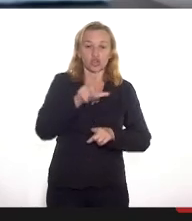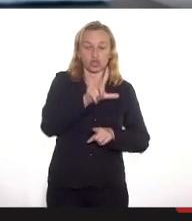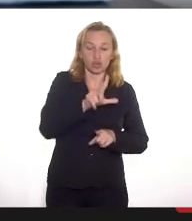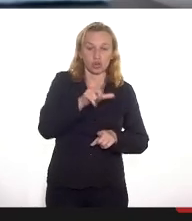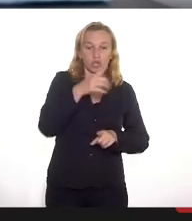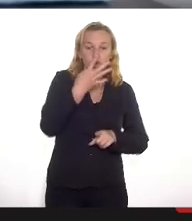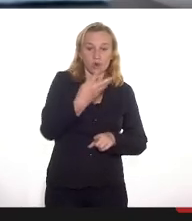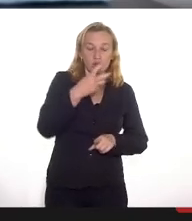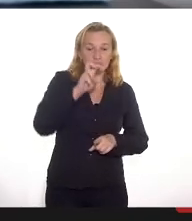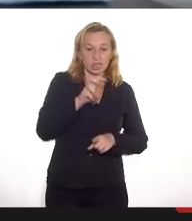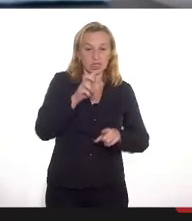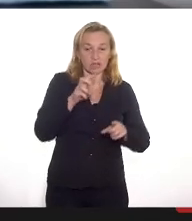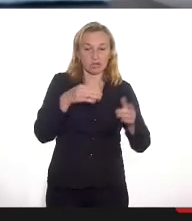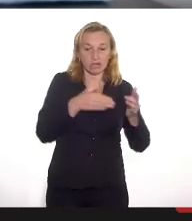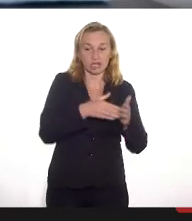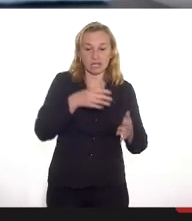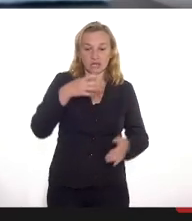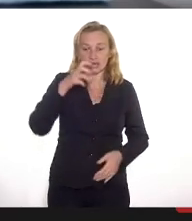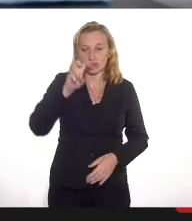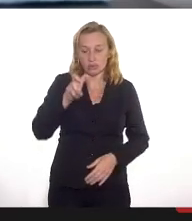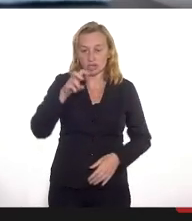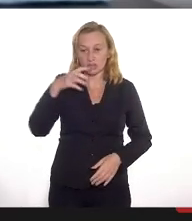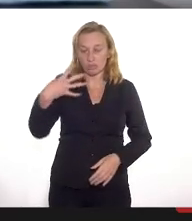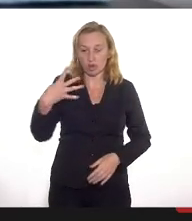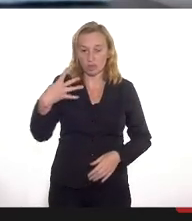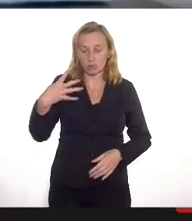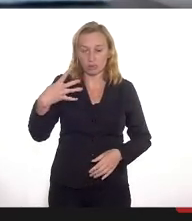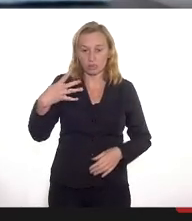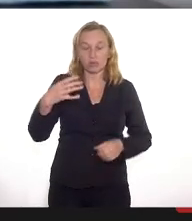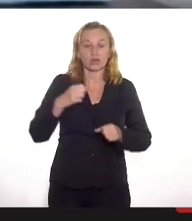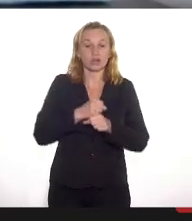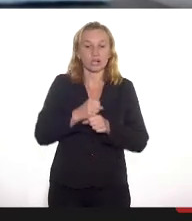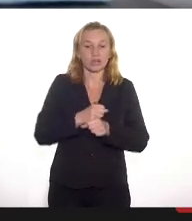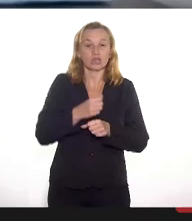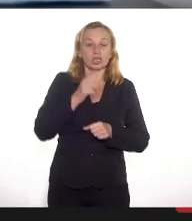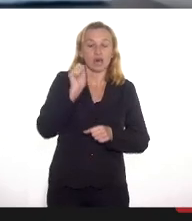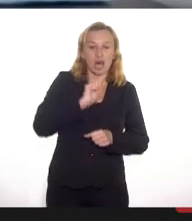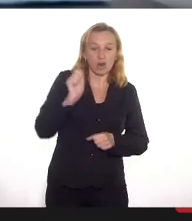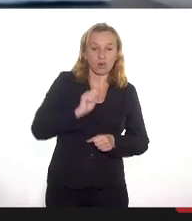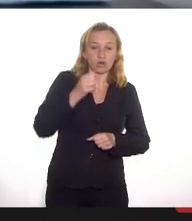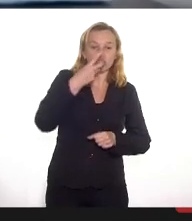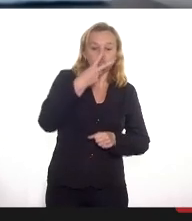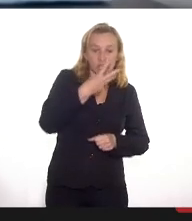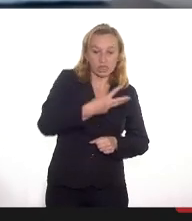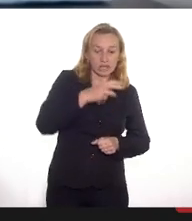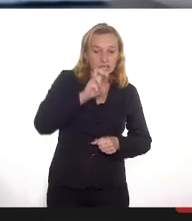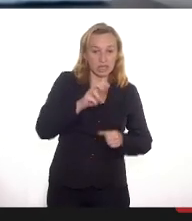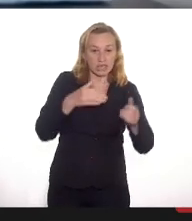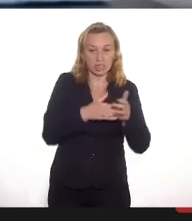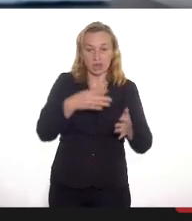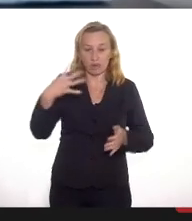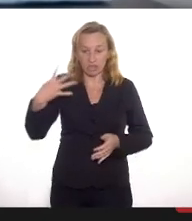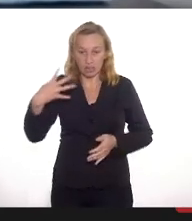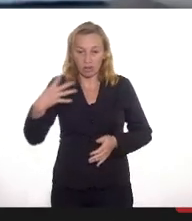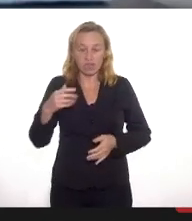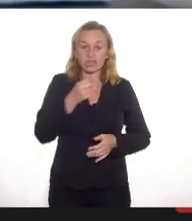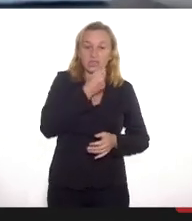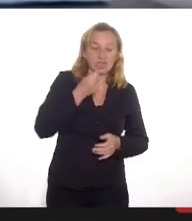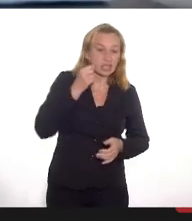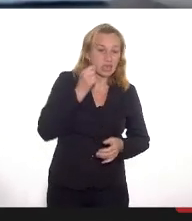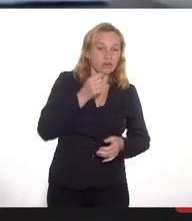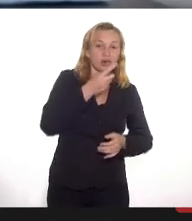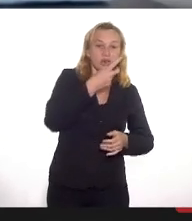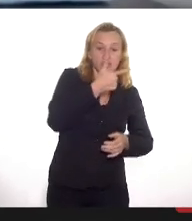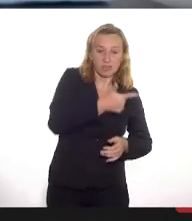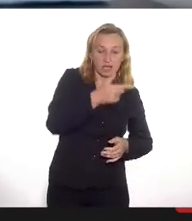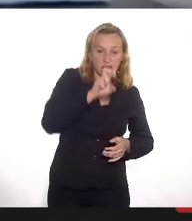45 a 54 anos em algumas 35 a 44 anos setembro de 25 a